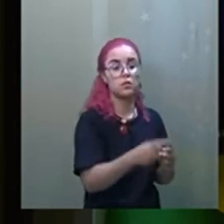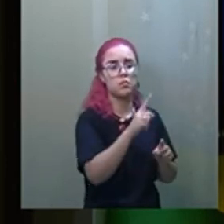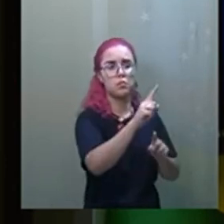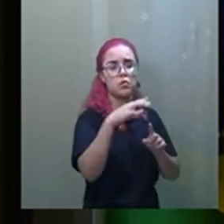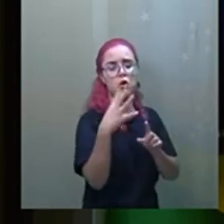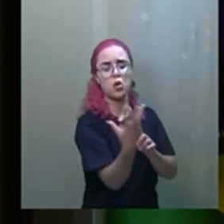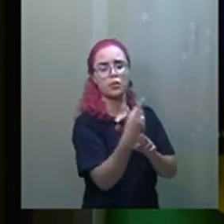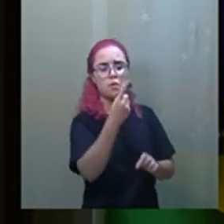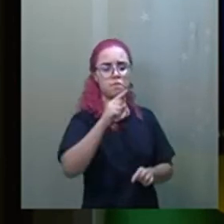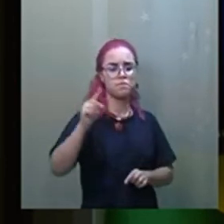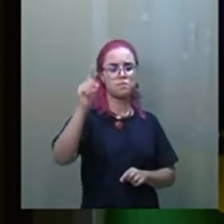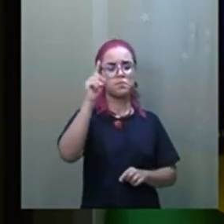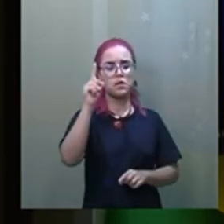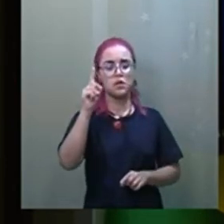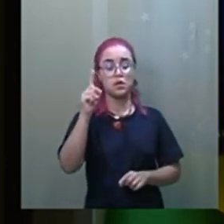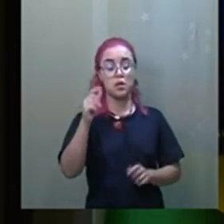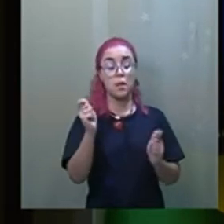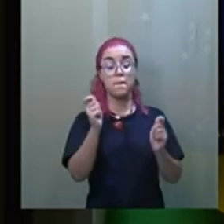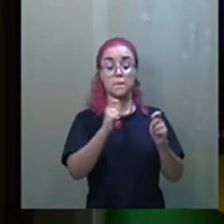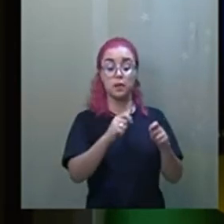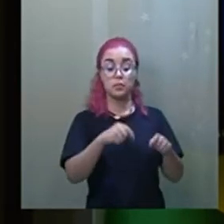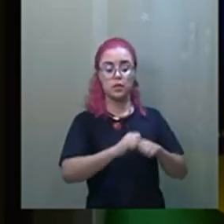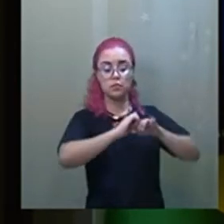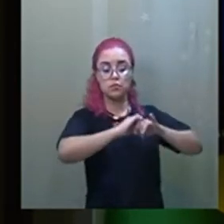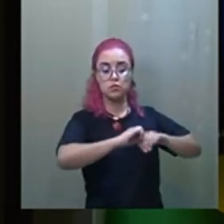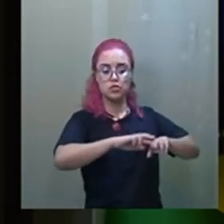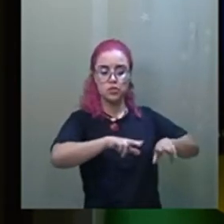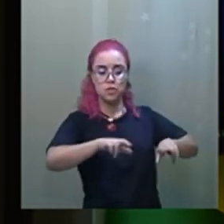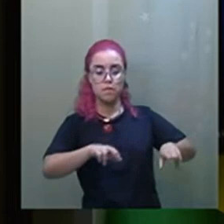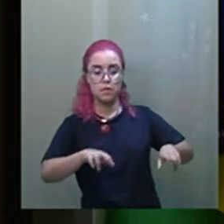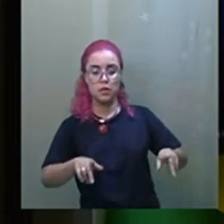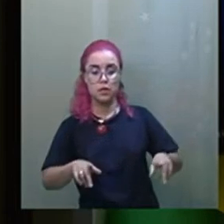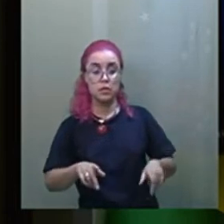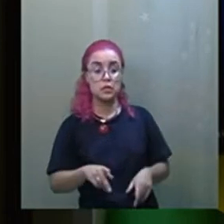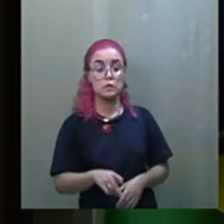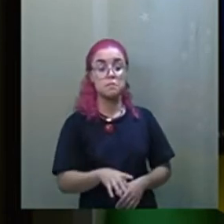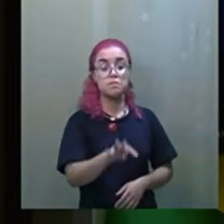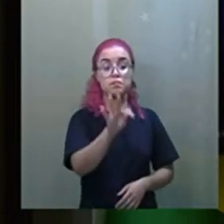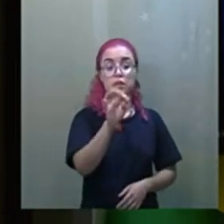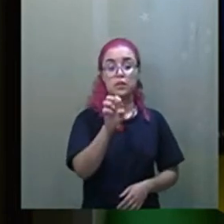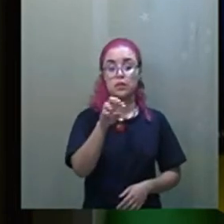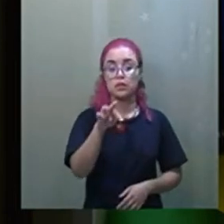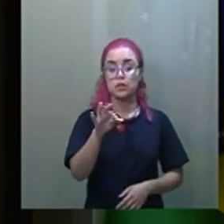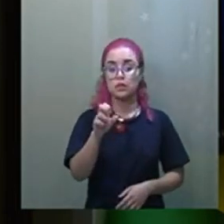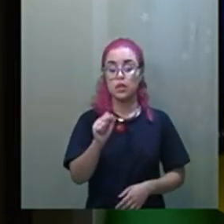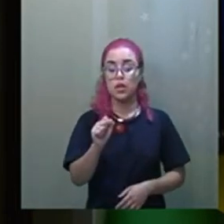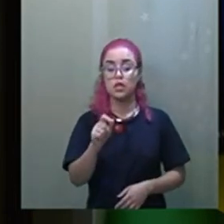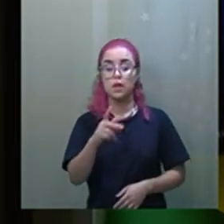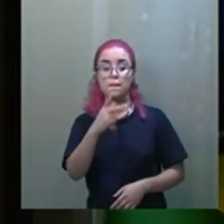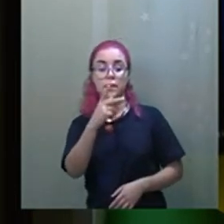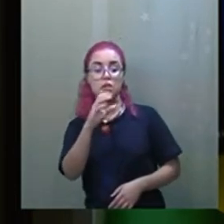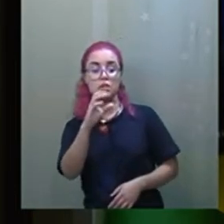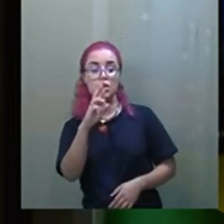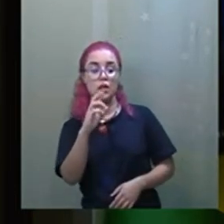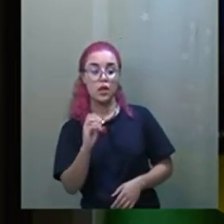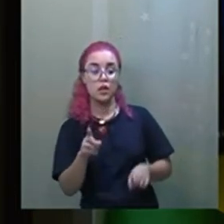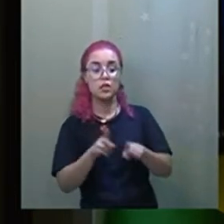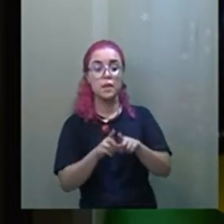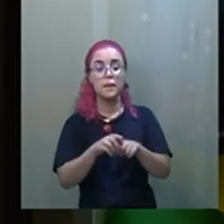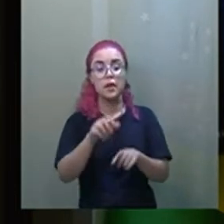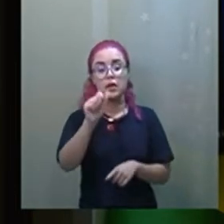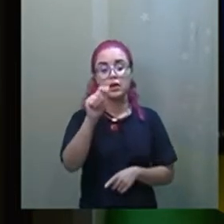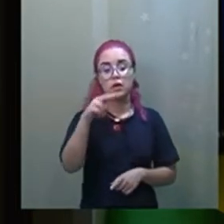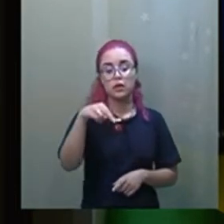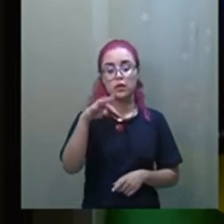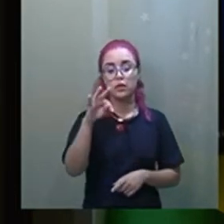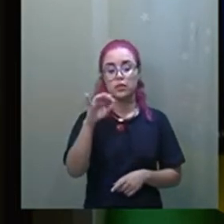aqui nos colegas, dando a alternativa do teste PCR e antígeno. Mas, como eu falei há pouco, o